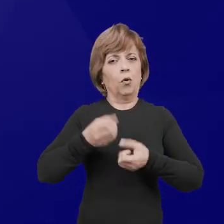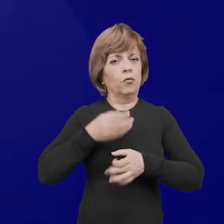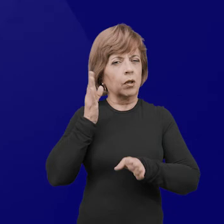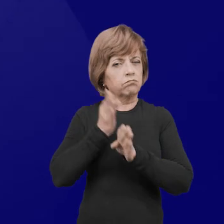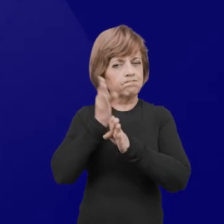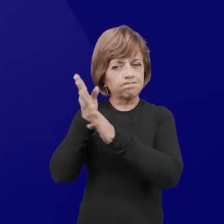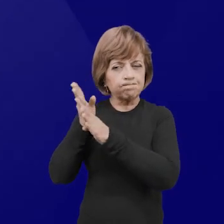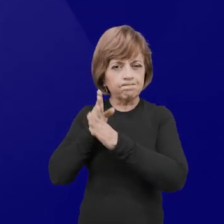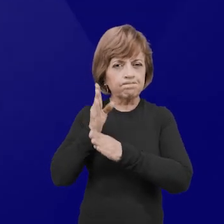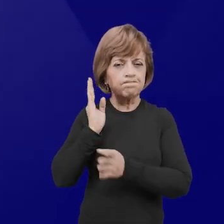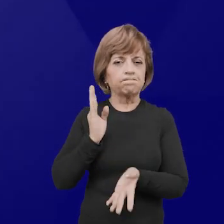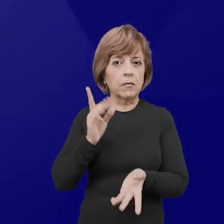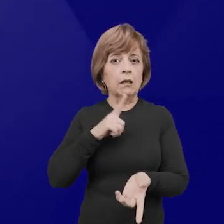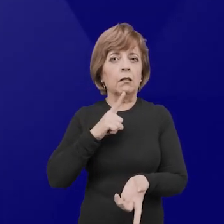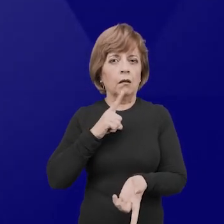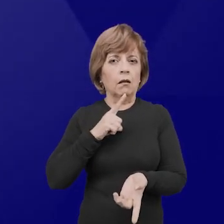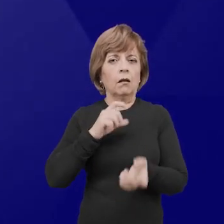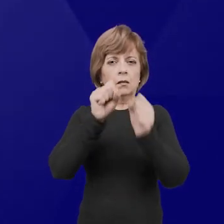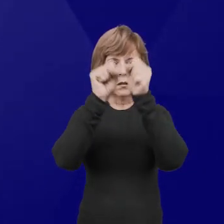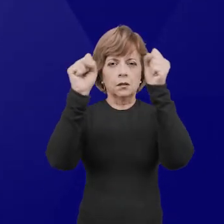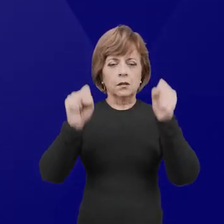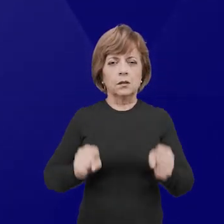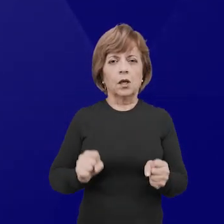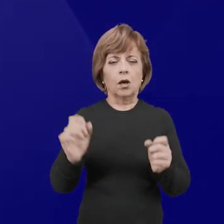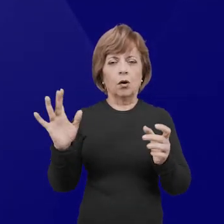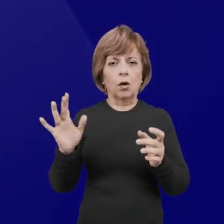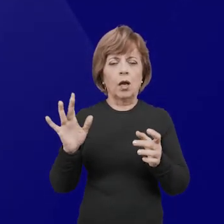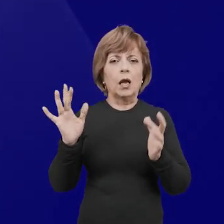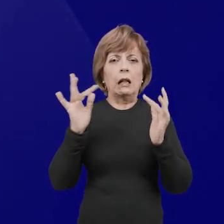fez uma sistematização de evidências sobre questões